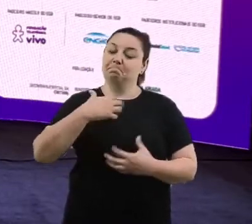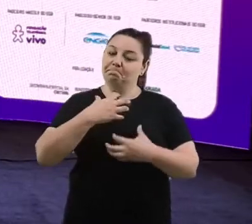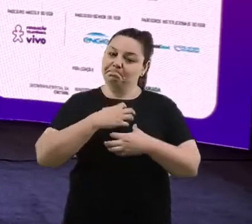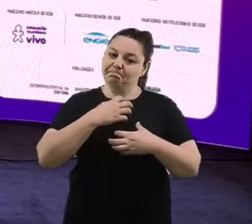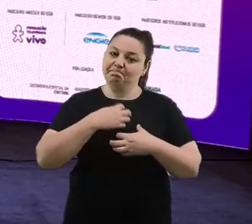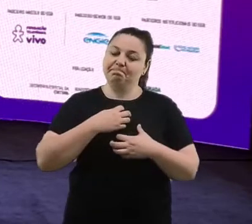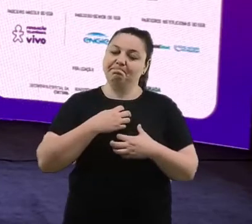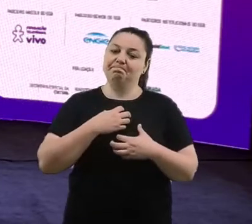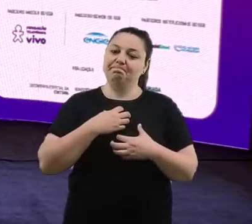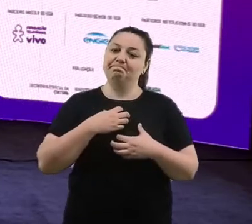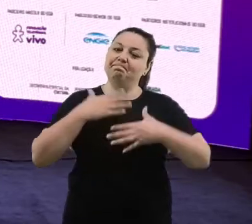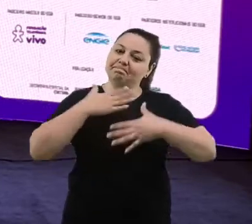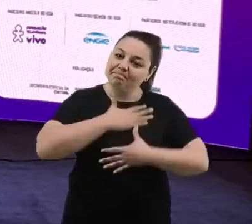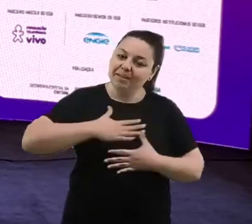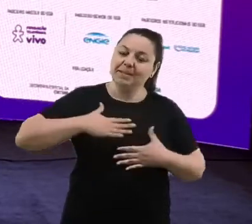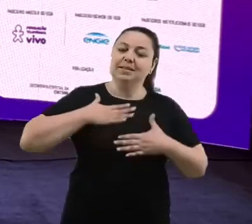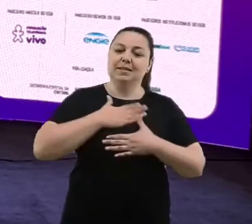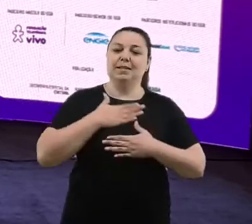fantástico evento do Social Good.